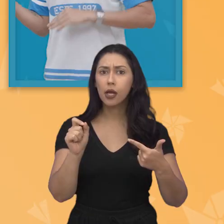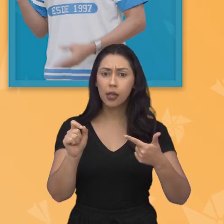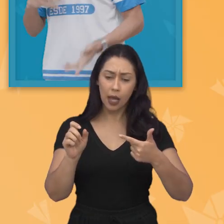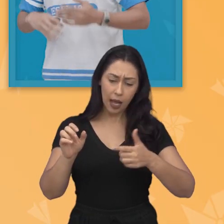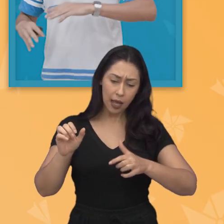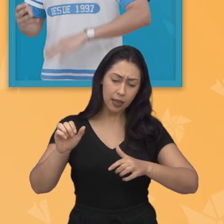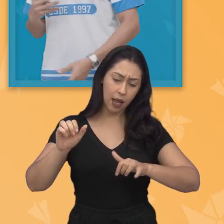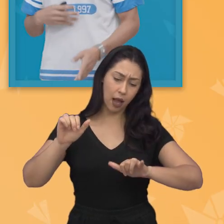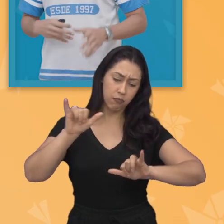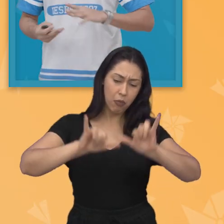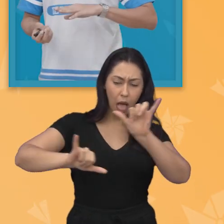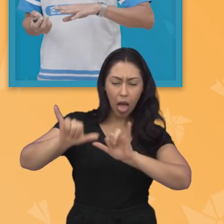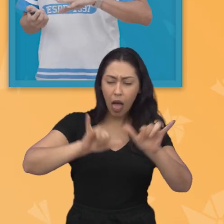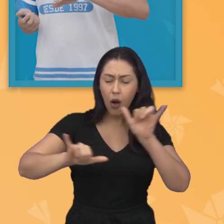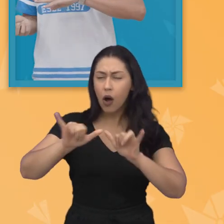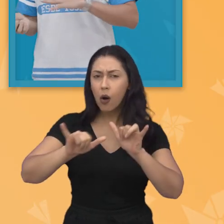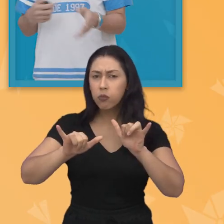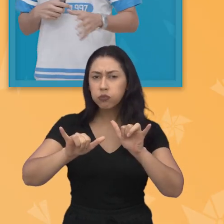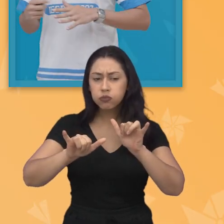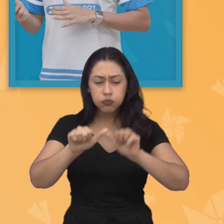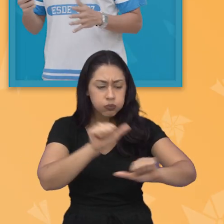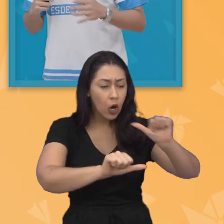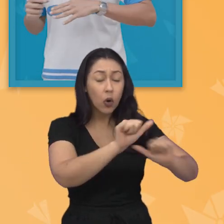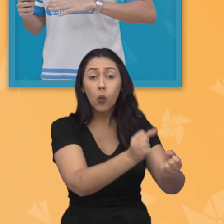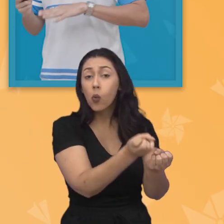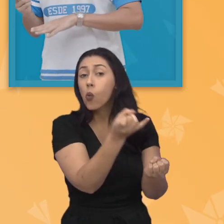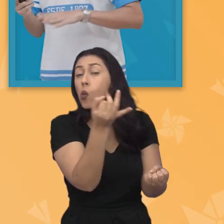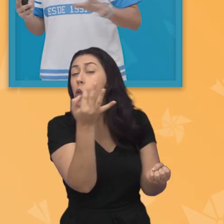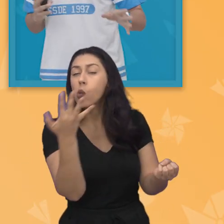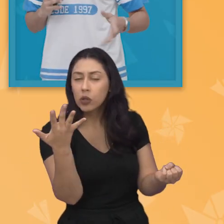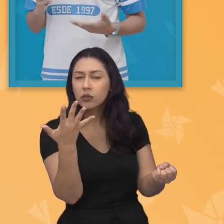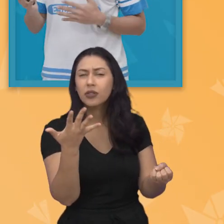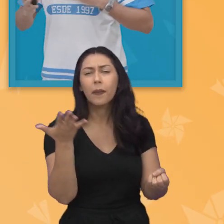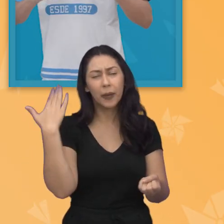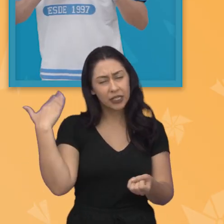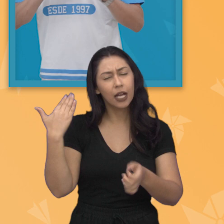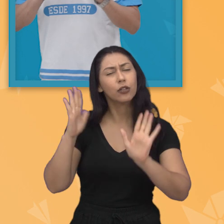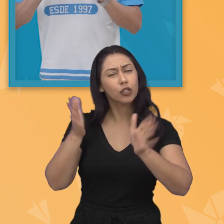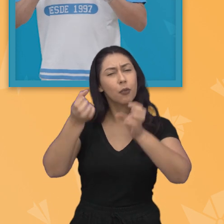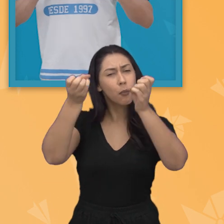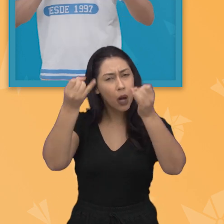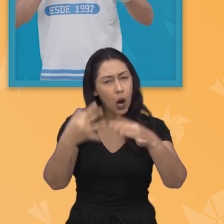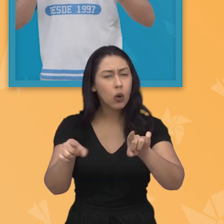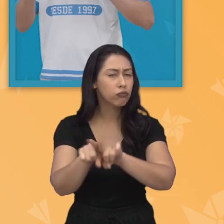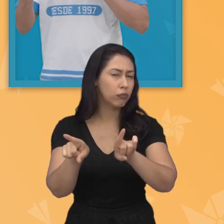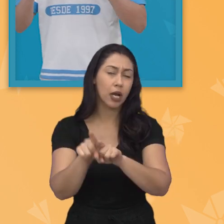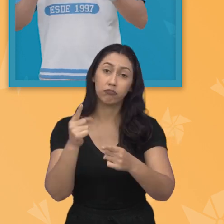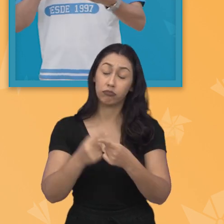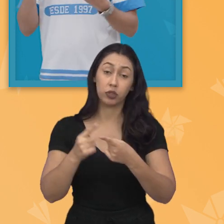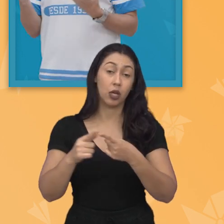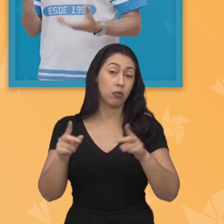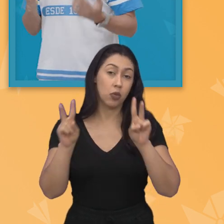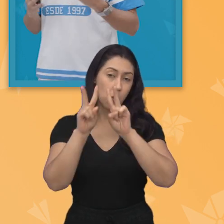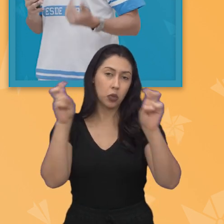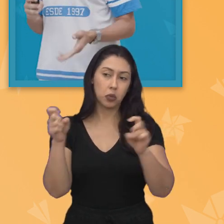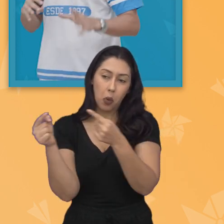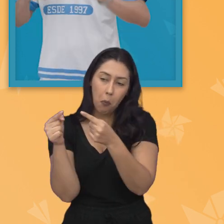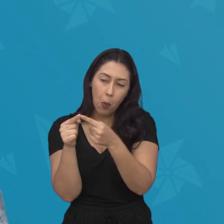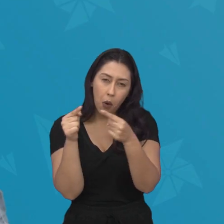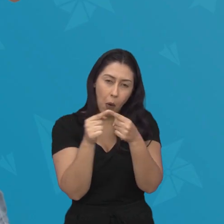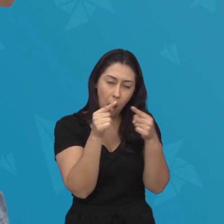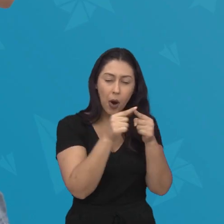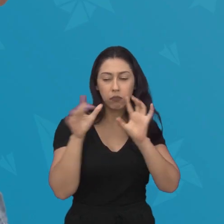reações. A gente até já abordou ela indiretamente alguns exercícios nas aulas anteriores, que é um assunto que está todo relacionado com a estequiometria, tudo